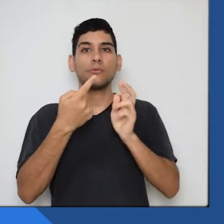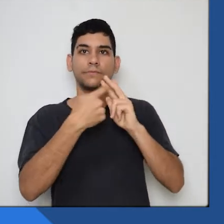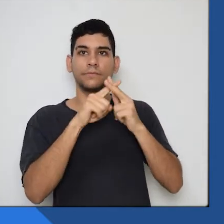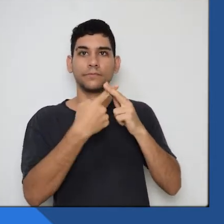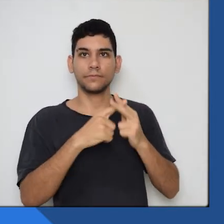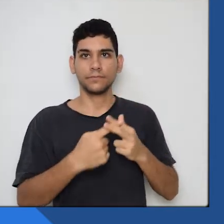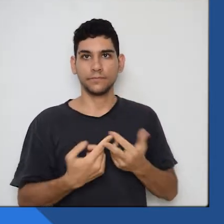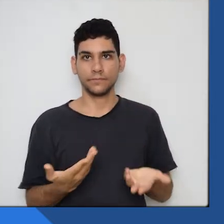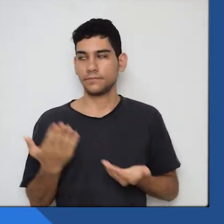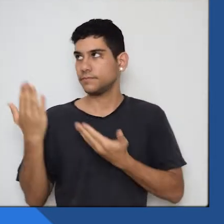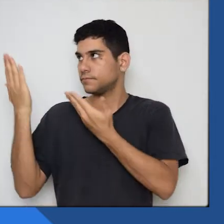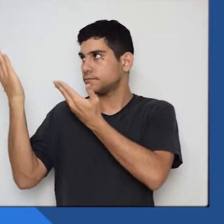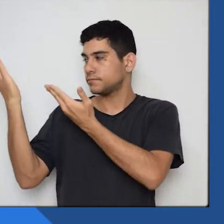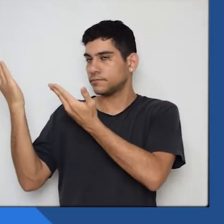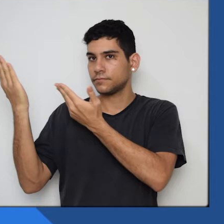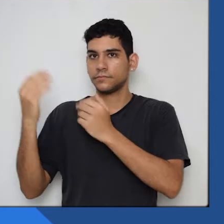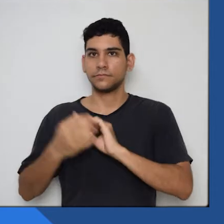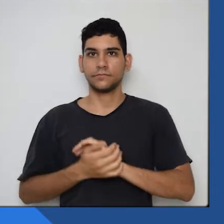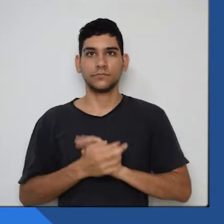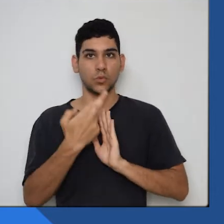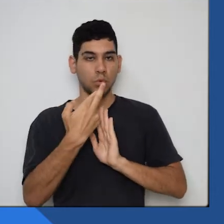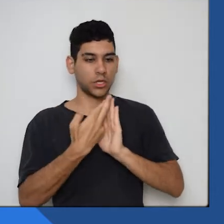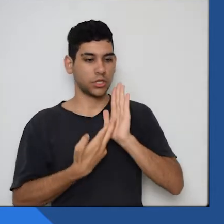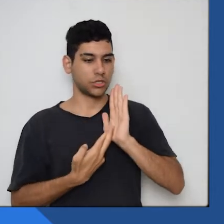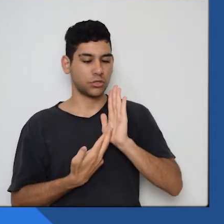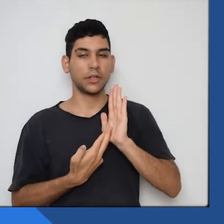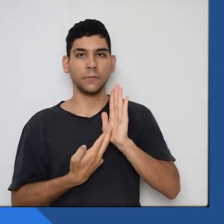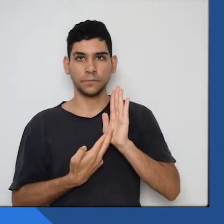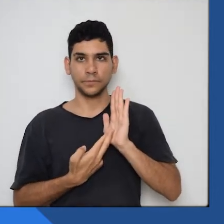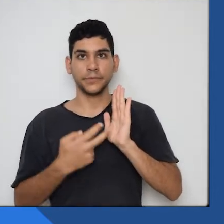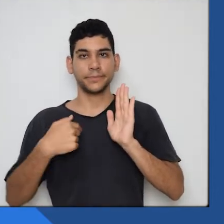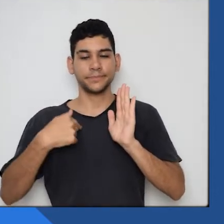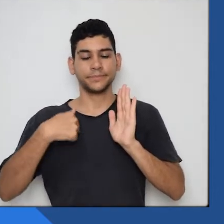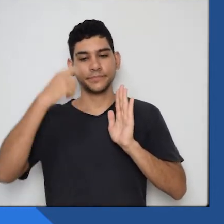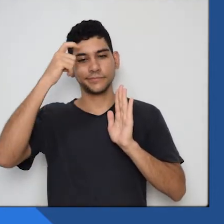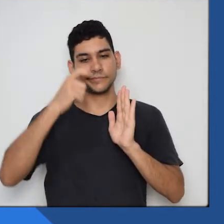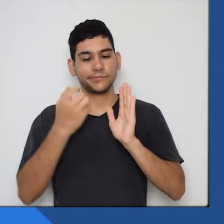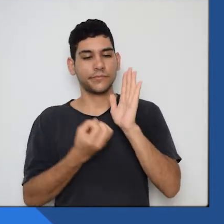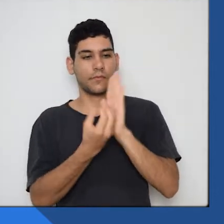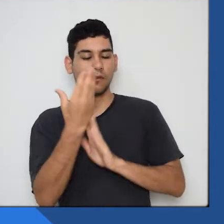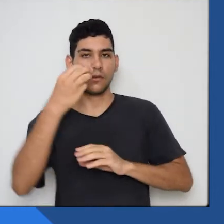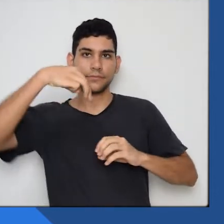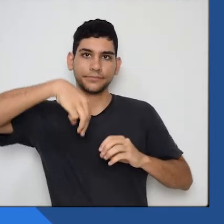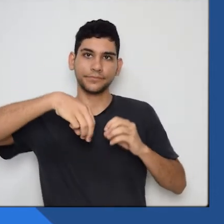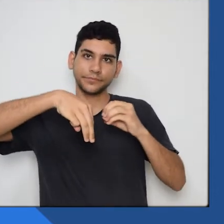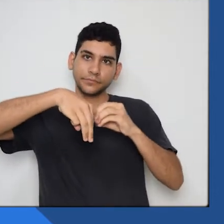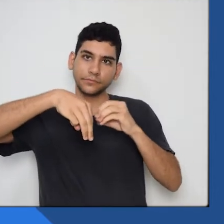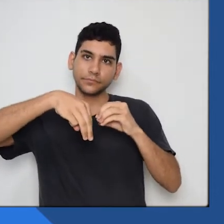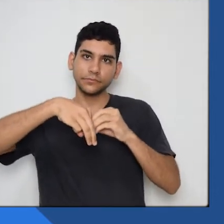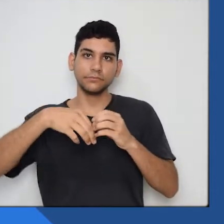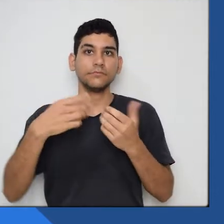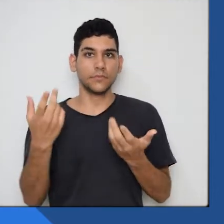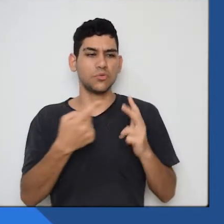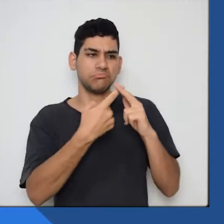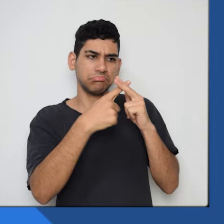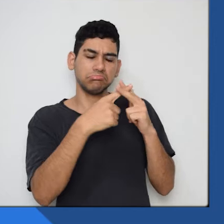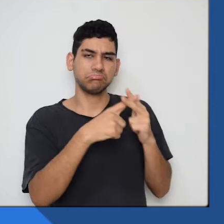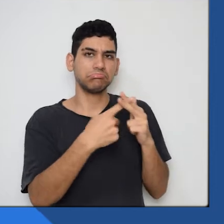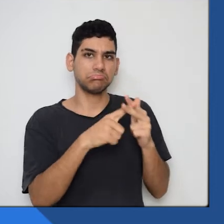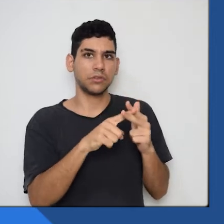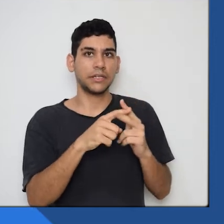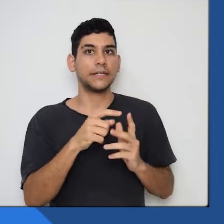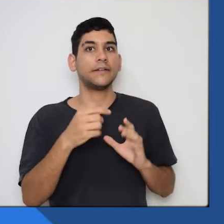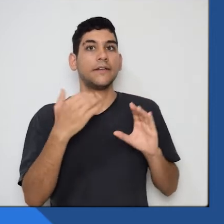costumo configurar nos questionários que eu crio aqui no Moodle? Geralmente eu habilito essa primeira